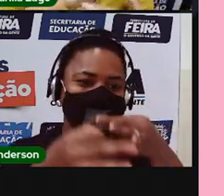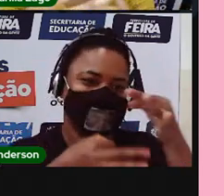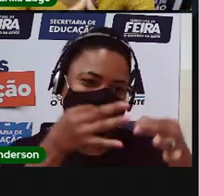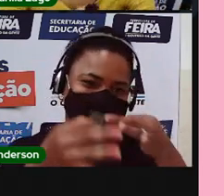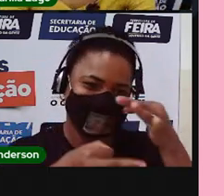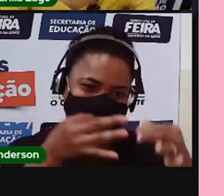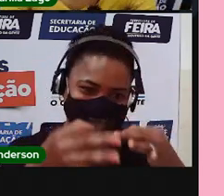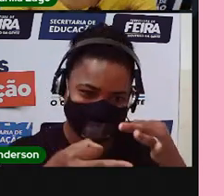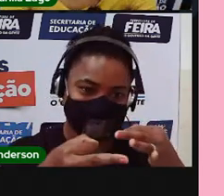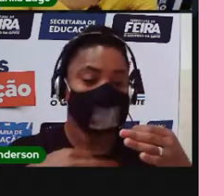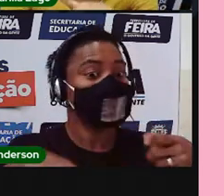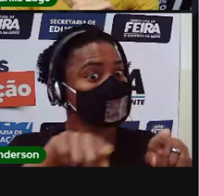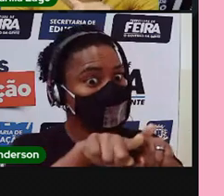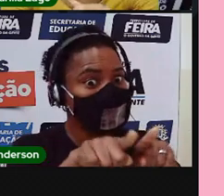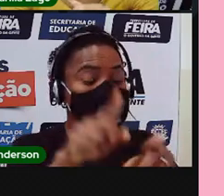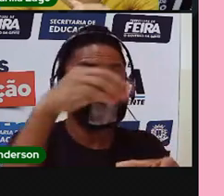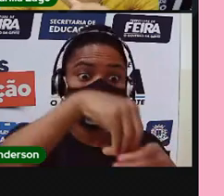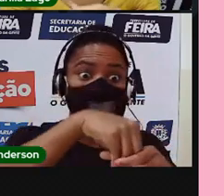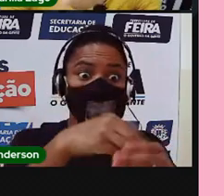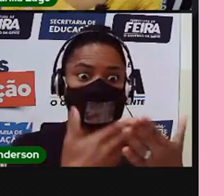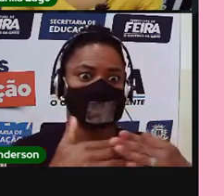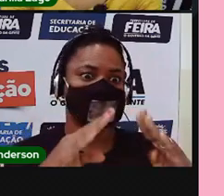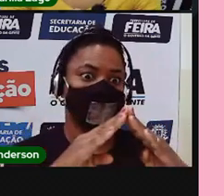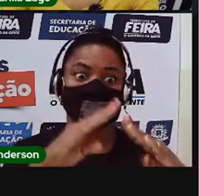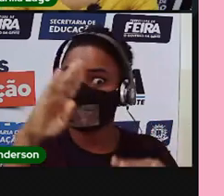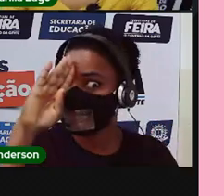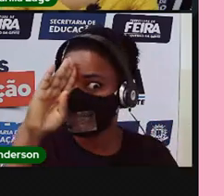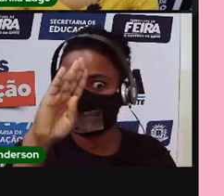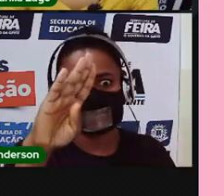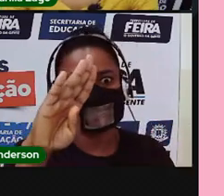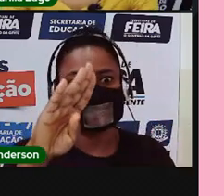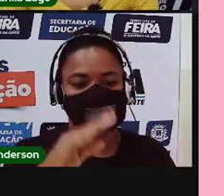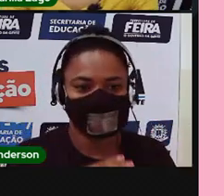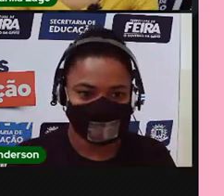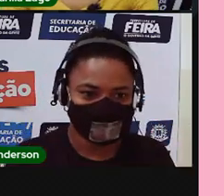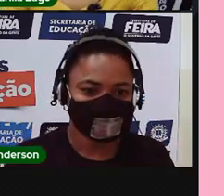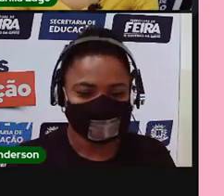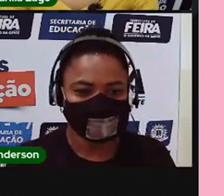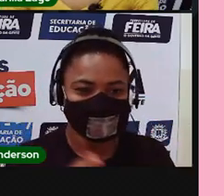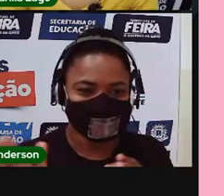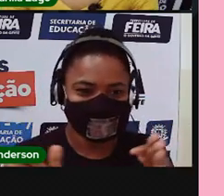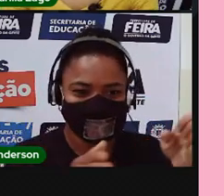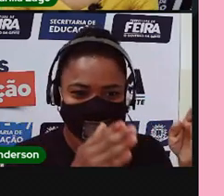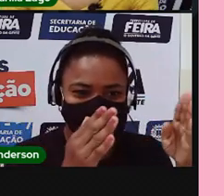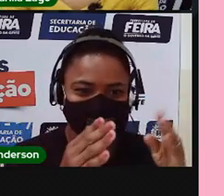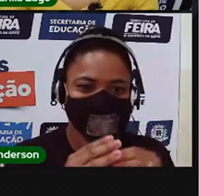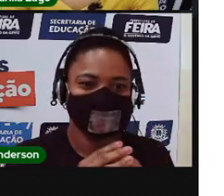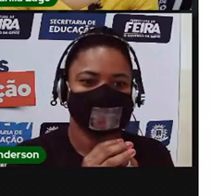no âmbito da escola, né? Pode passar o próximo slide.